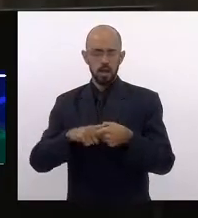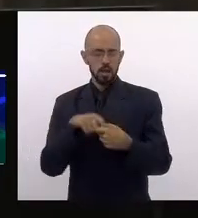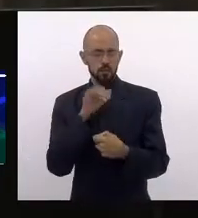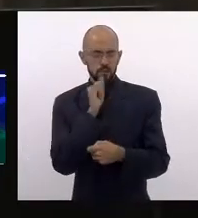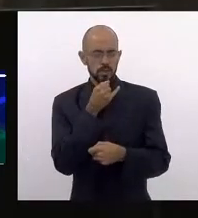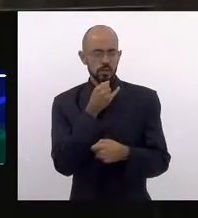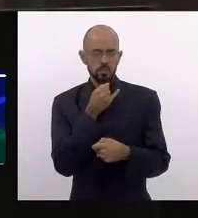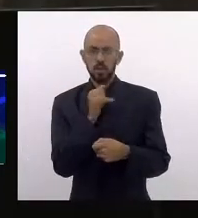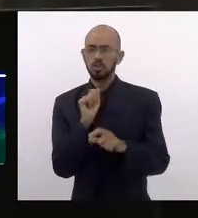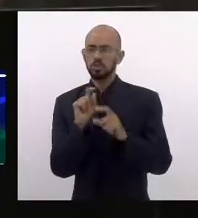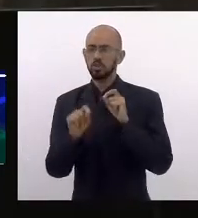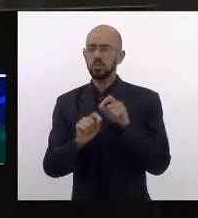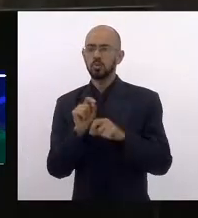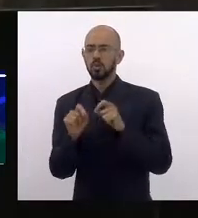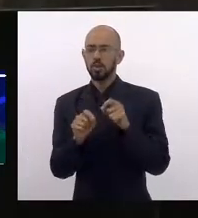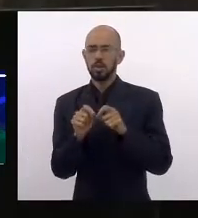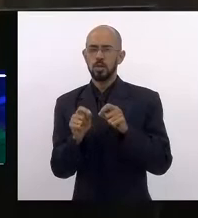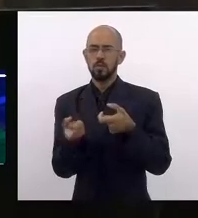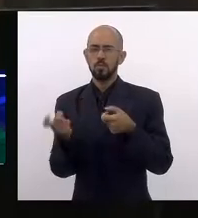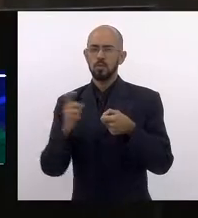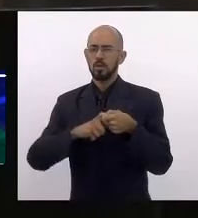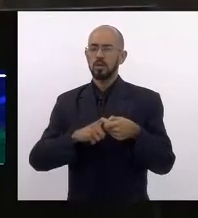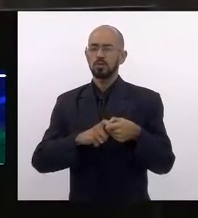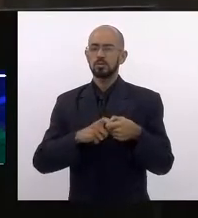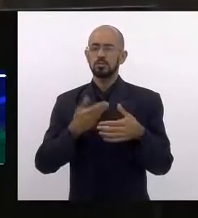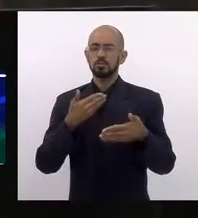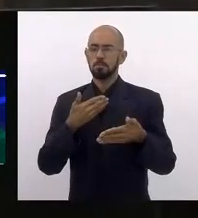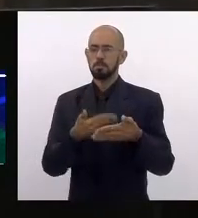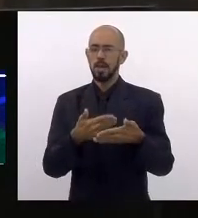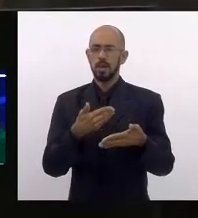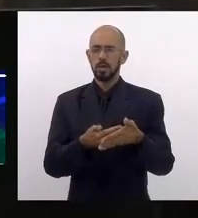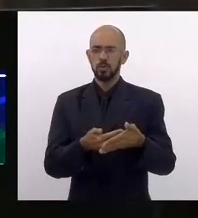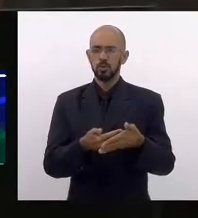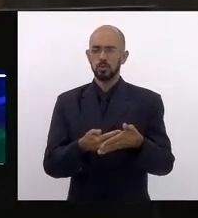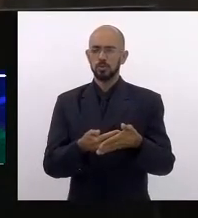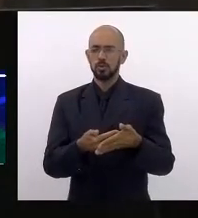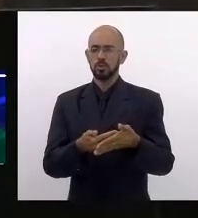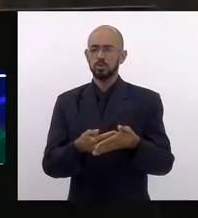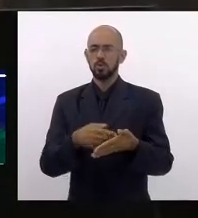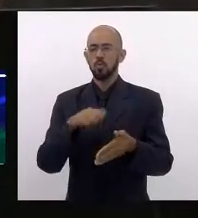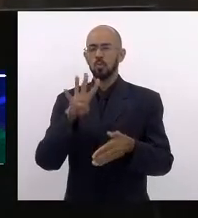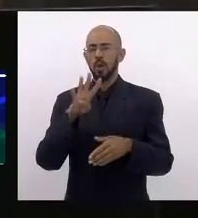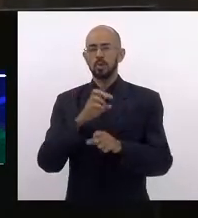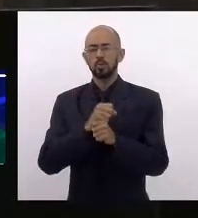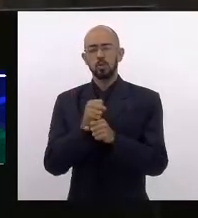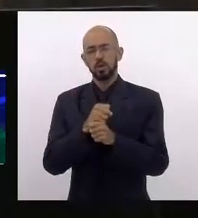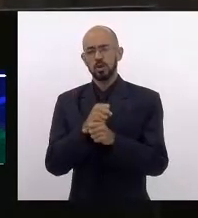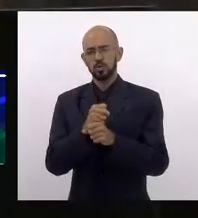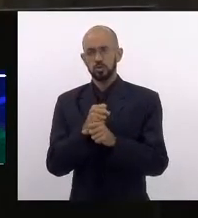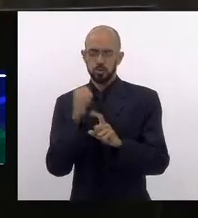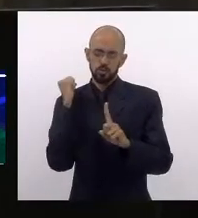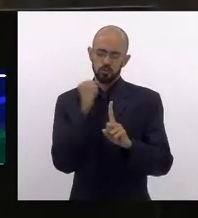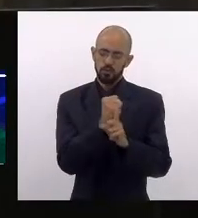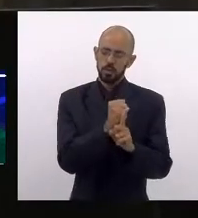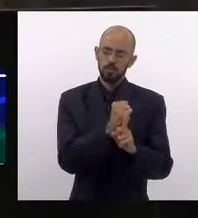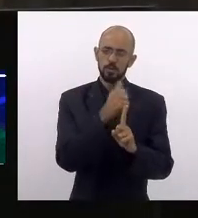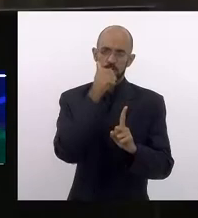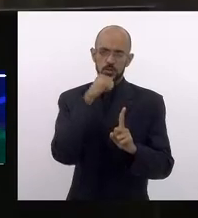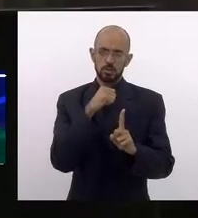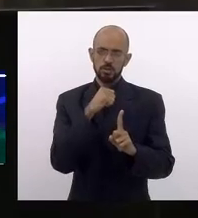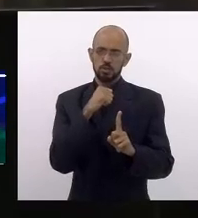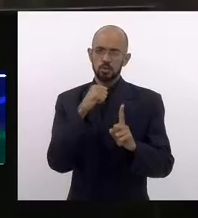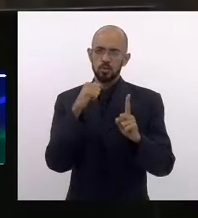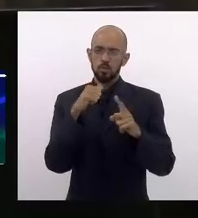Ju, retornaremos já às vésperas de completar 4 anos do feminicídio político de Marielle.